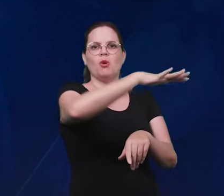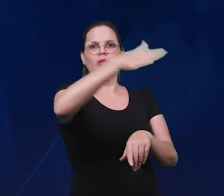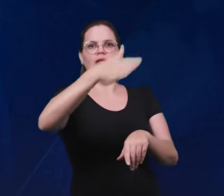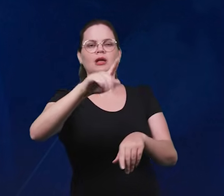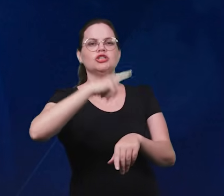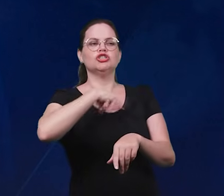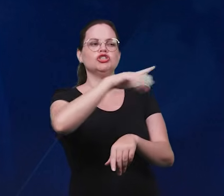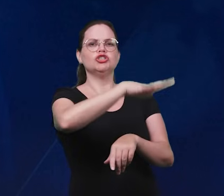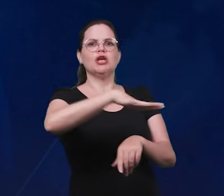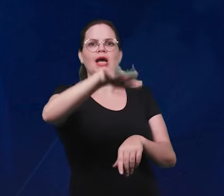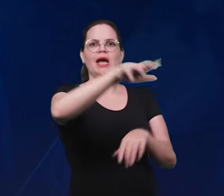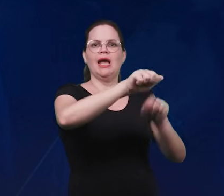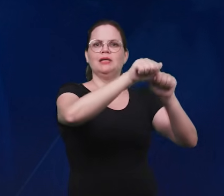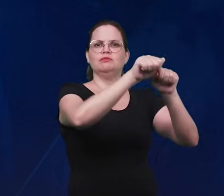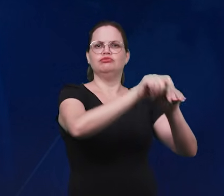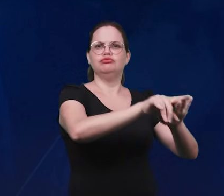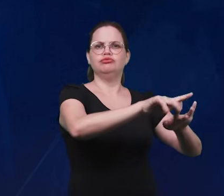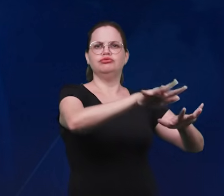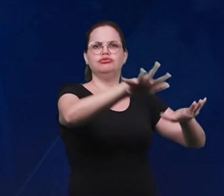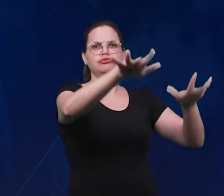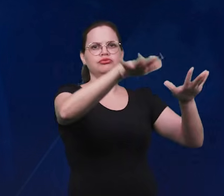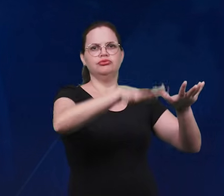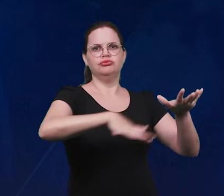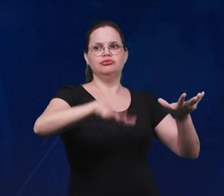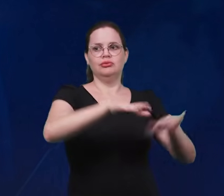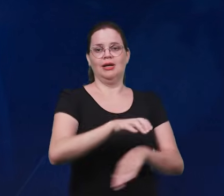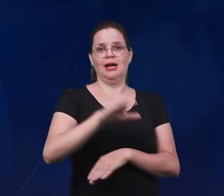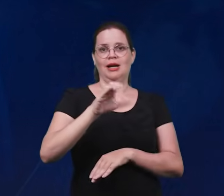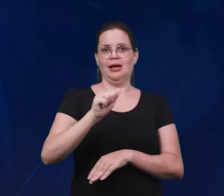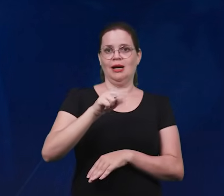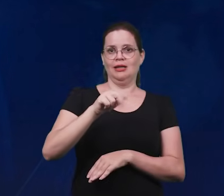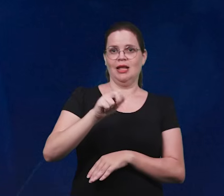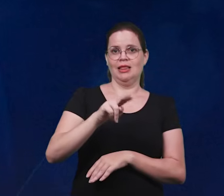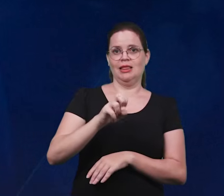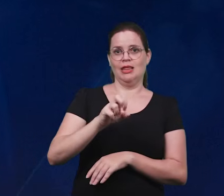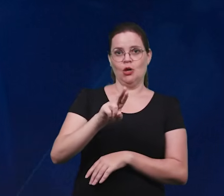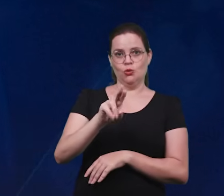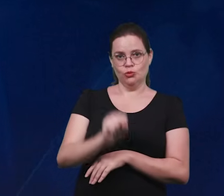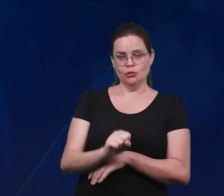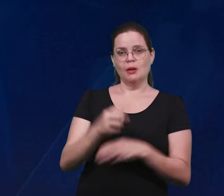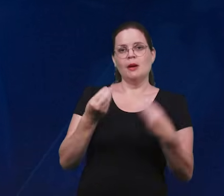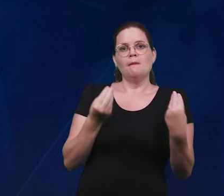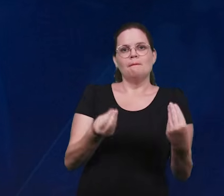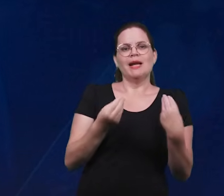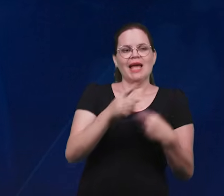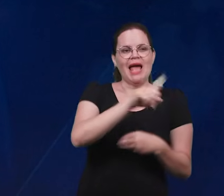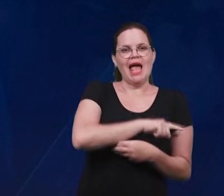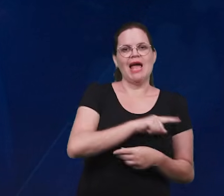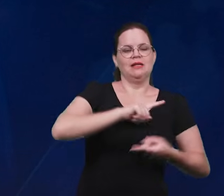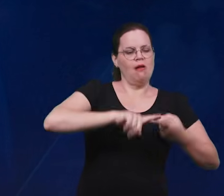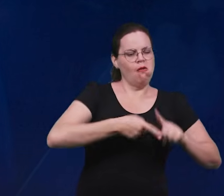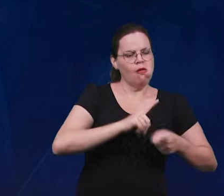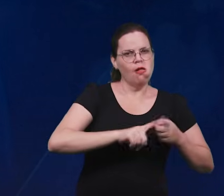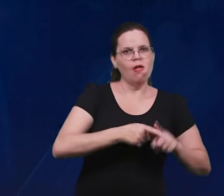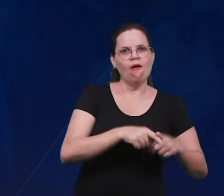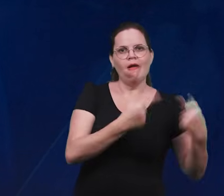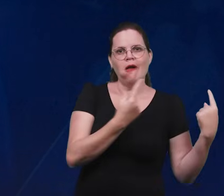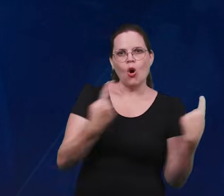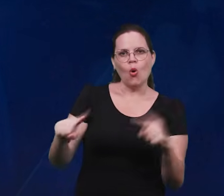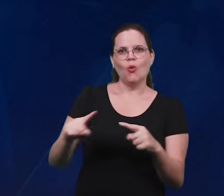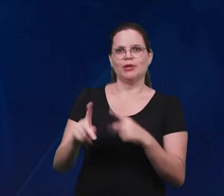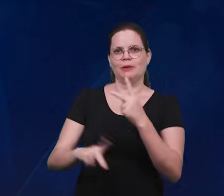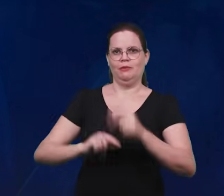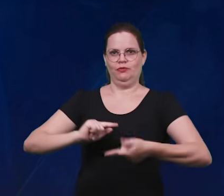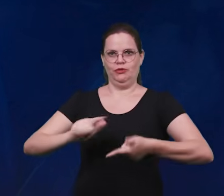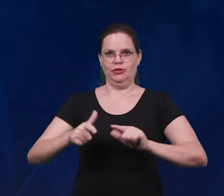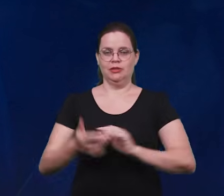campinas. Eles se confederaram de comum acordo para pelejar contra Israel. Josué, no livro de